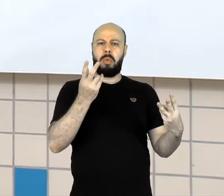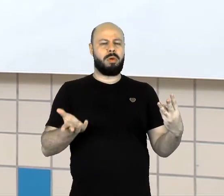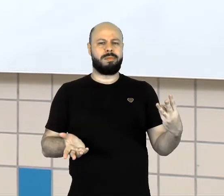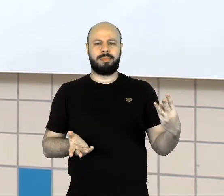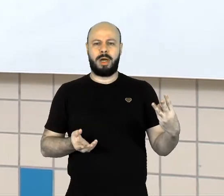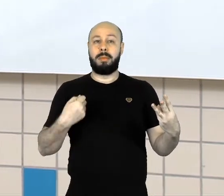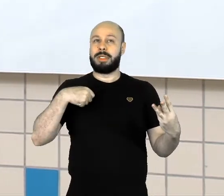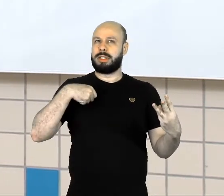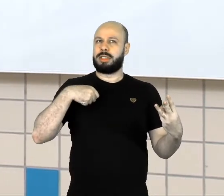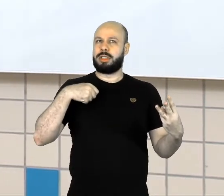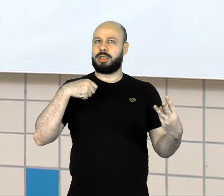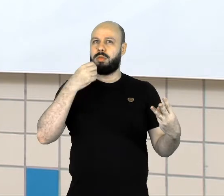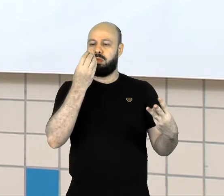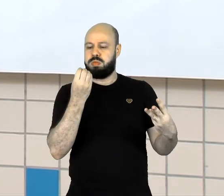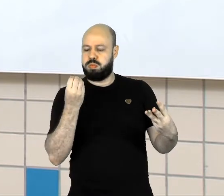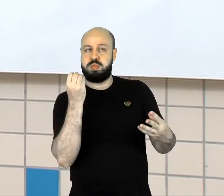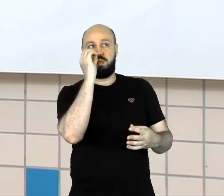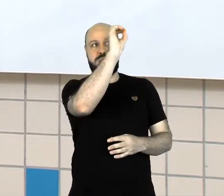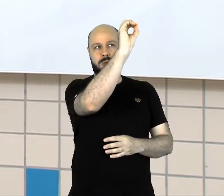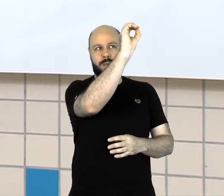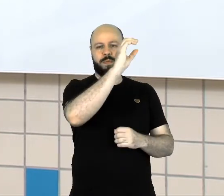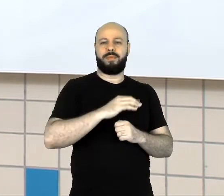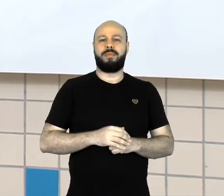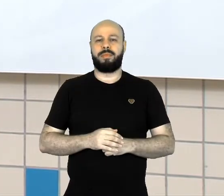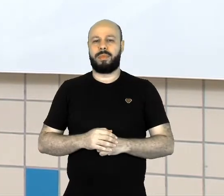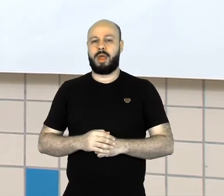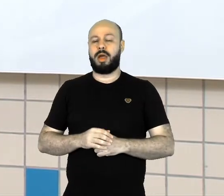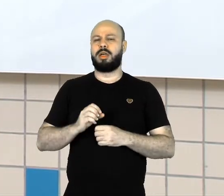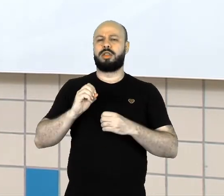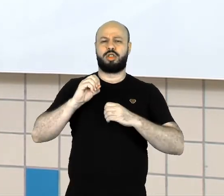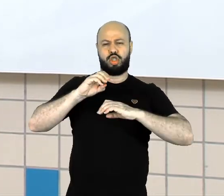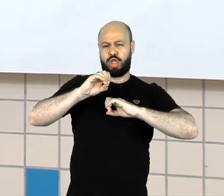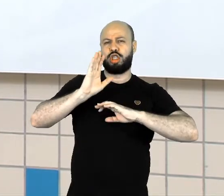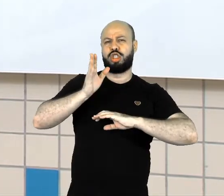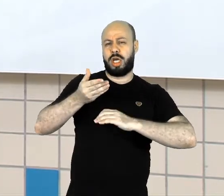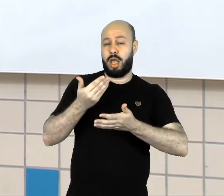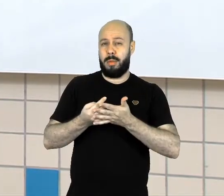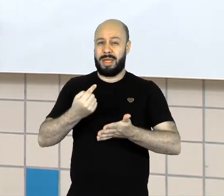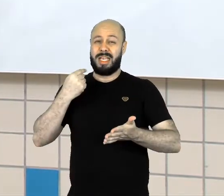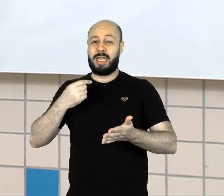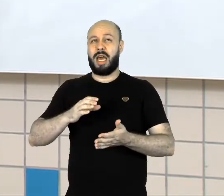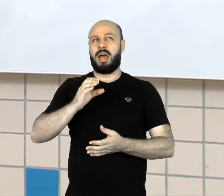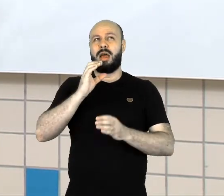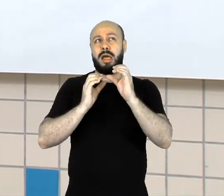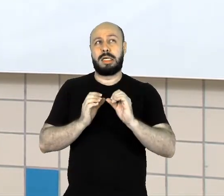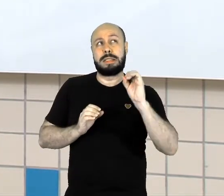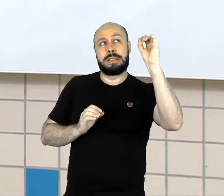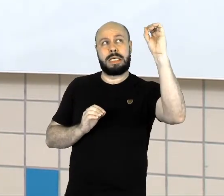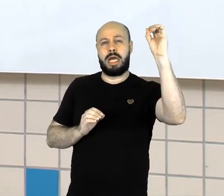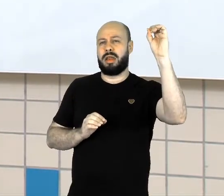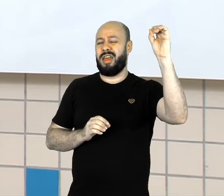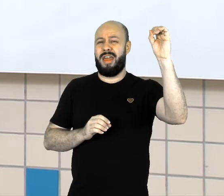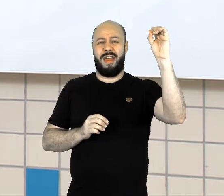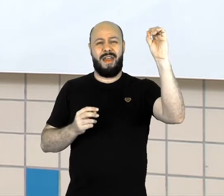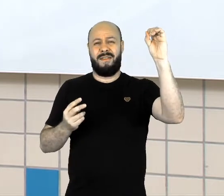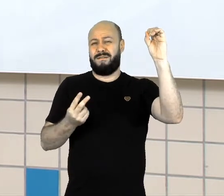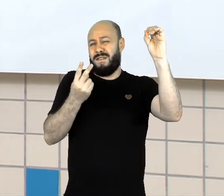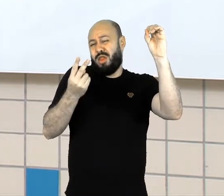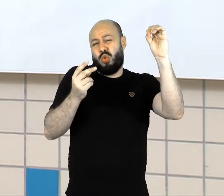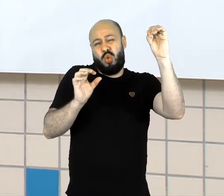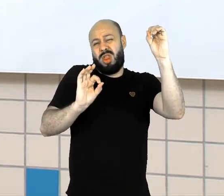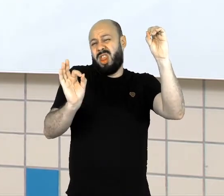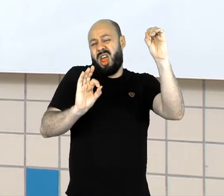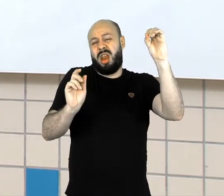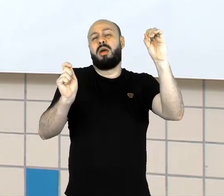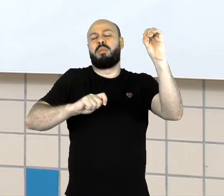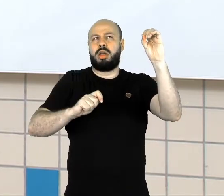te ensinei na aula passada que o 0 no número decimal, no final, ele não tem valor? Então, você pode